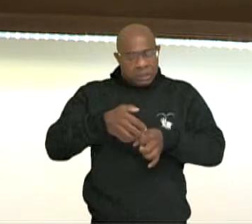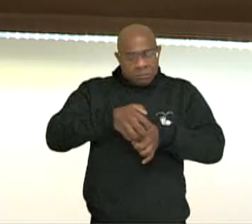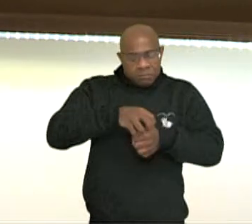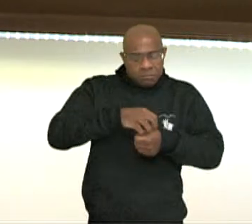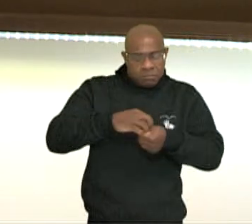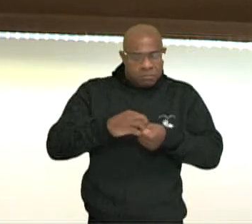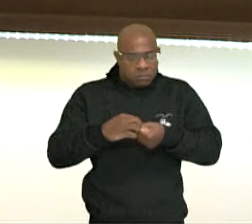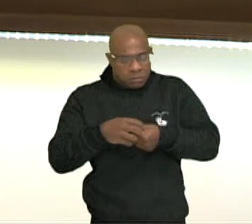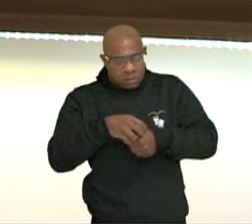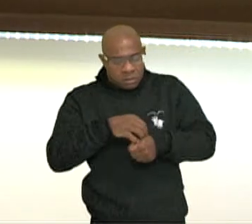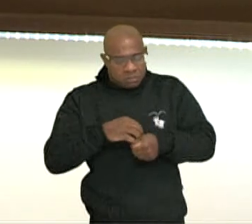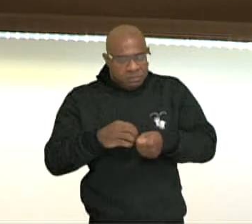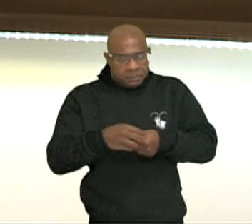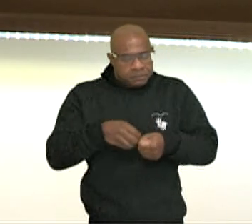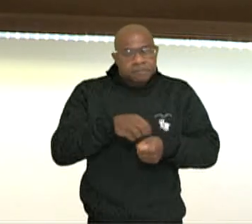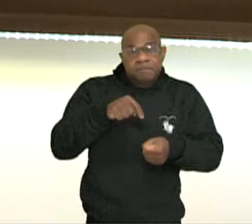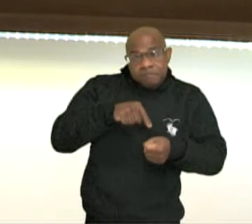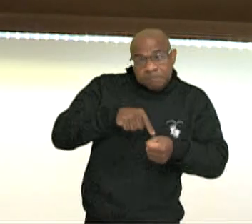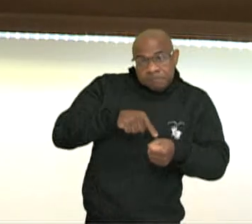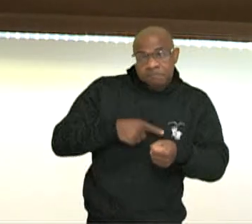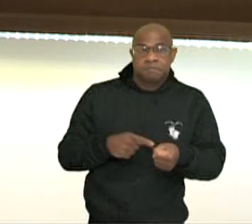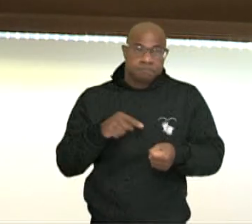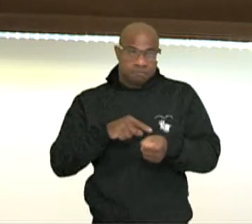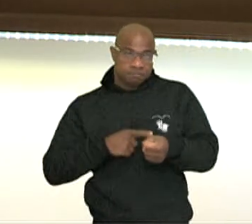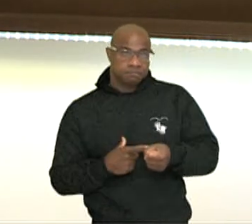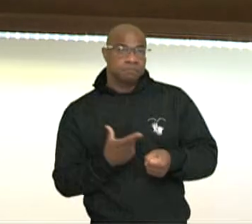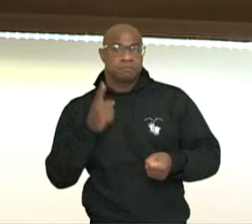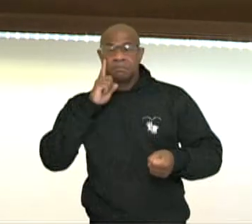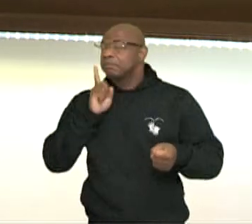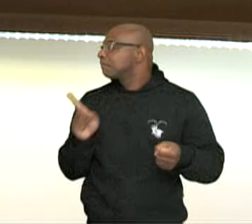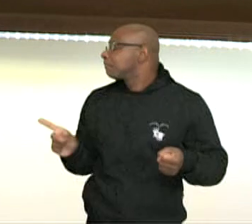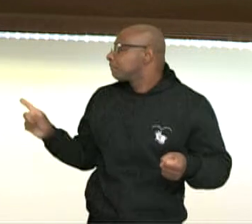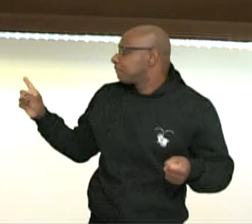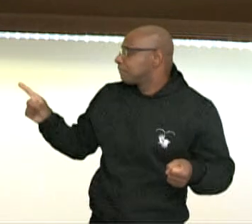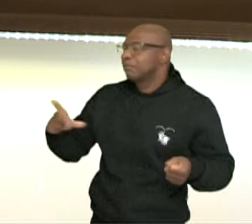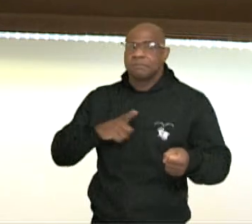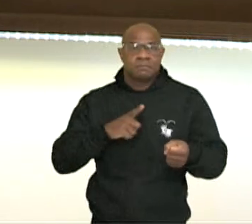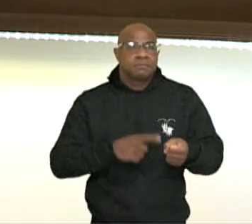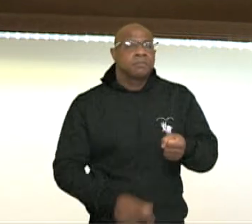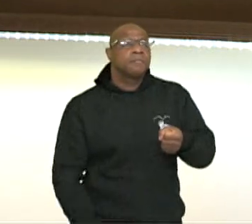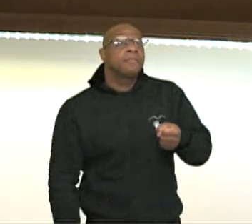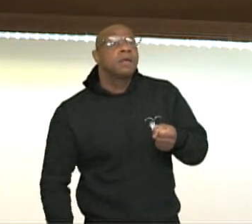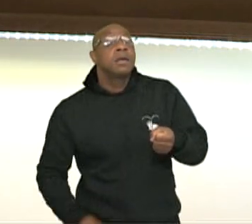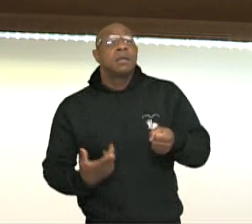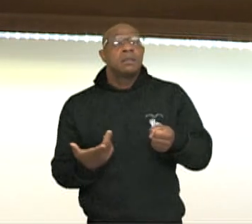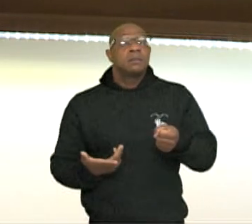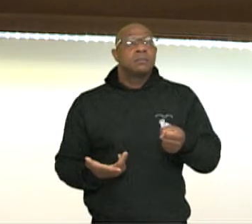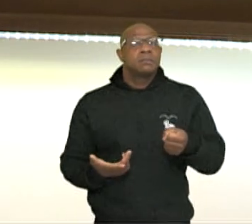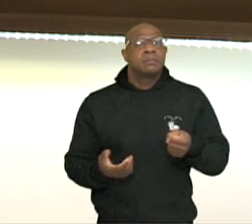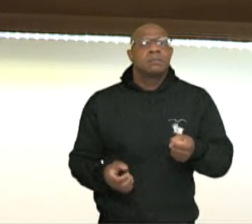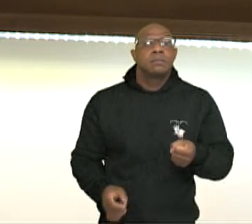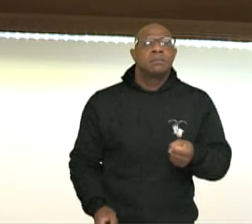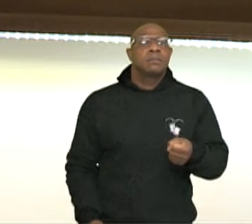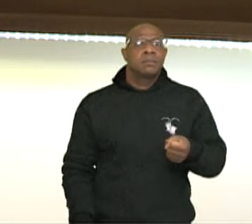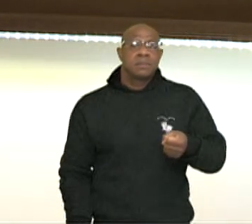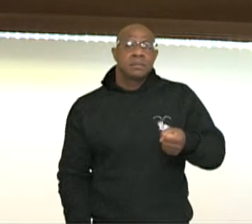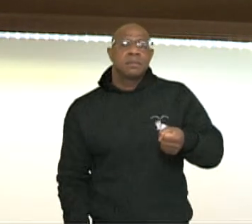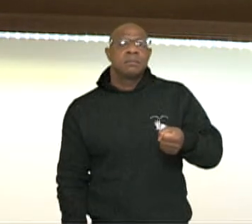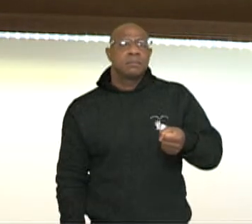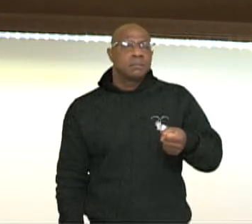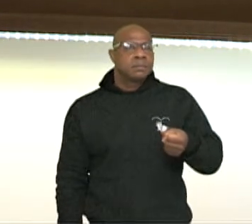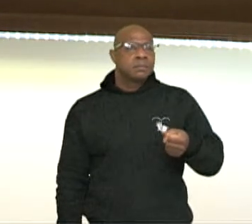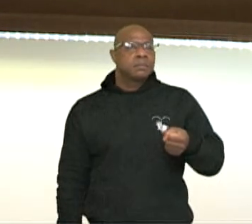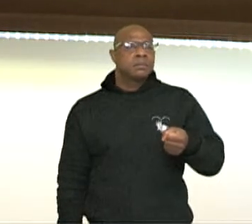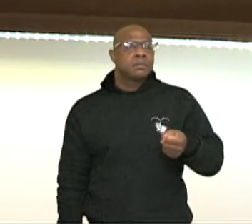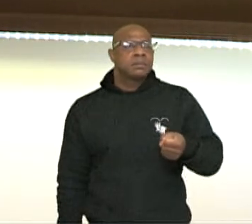que seja, né? É a única que eu ouvi falar aí que tem um indicativo positivo. Mas essa coceira aqui não é